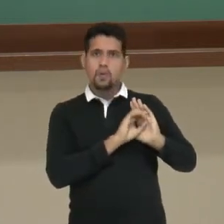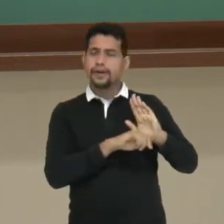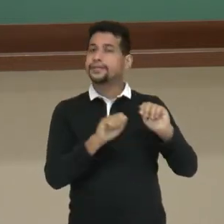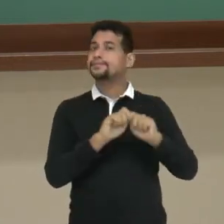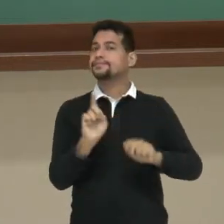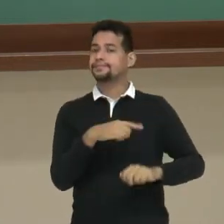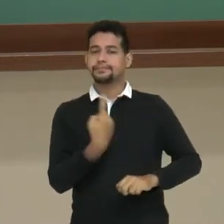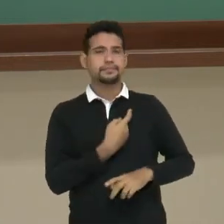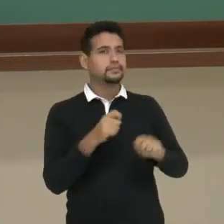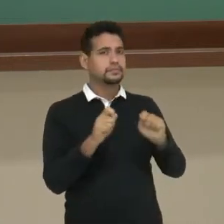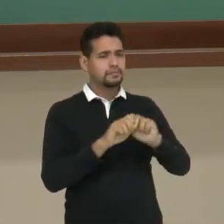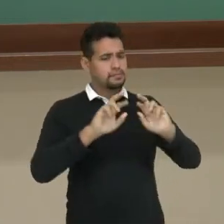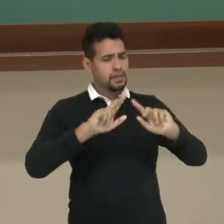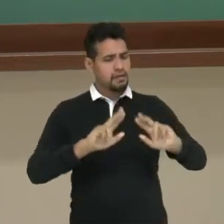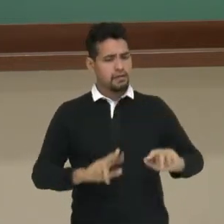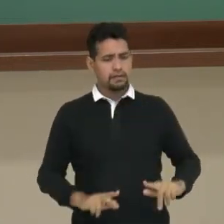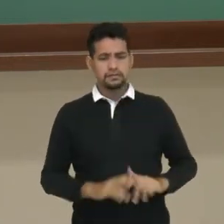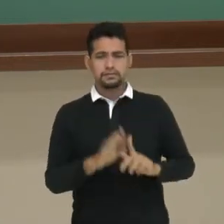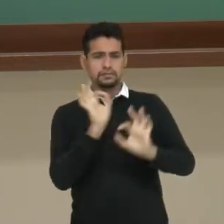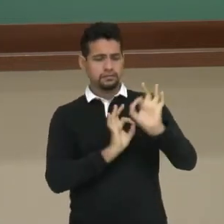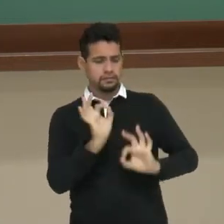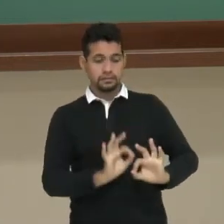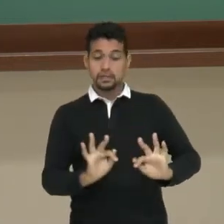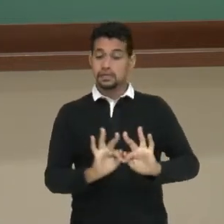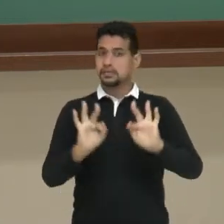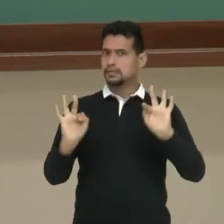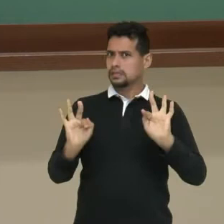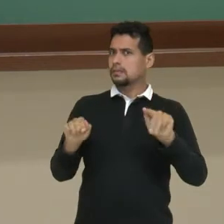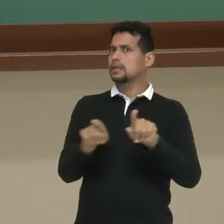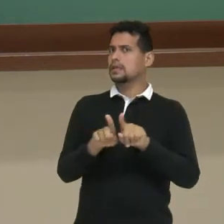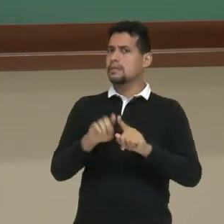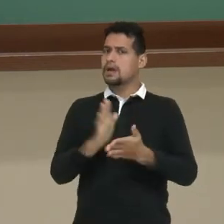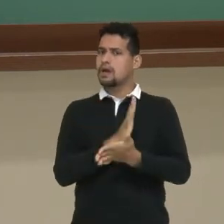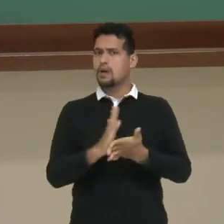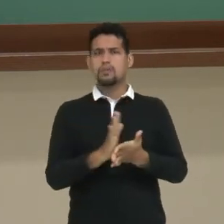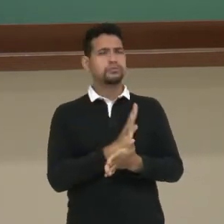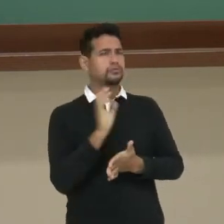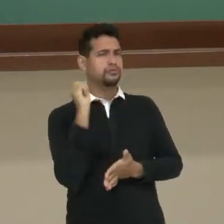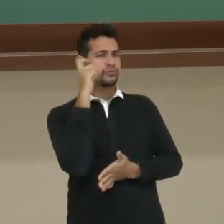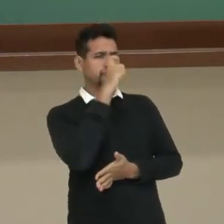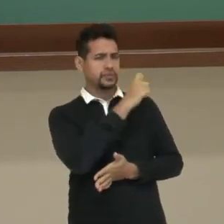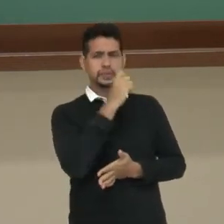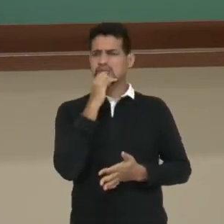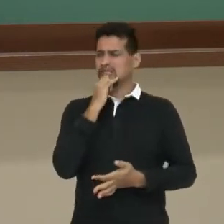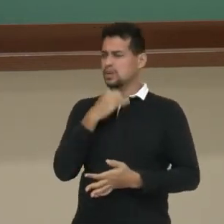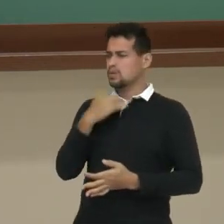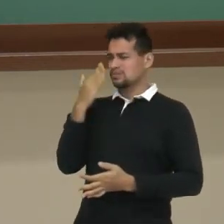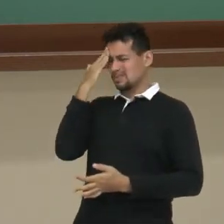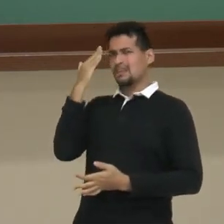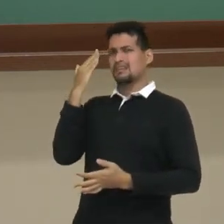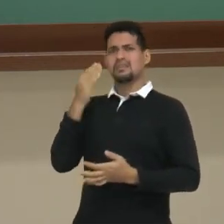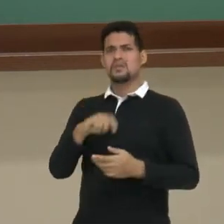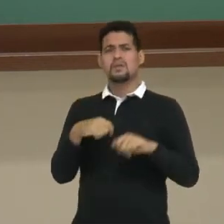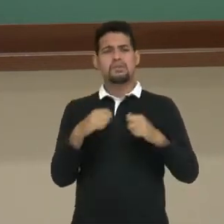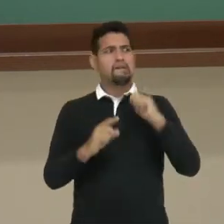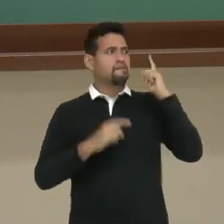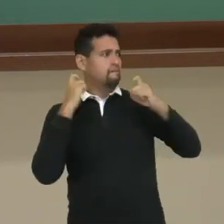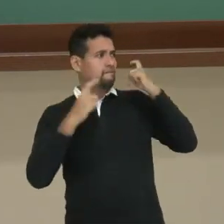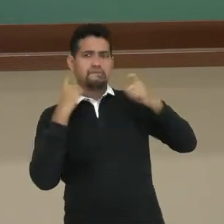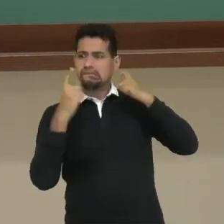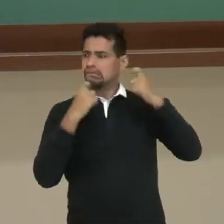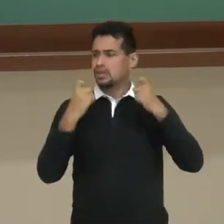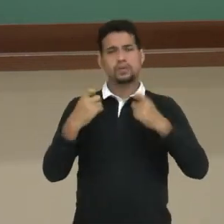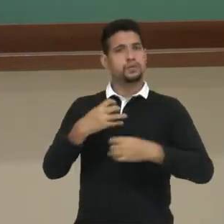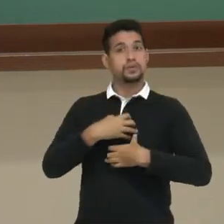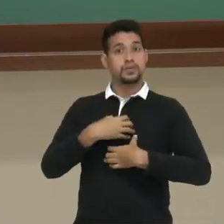gente resolva os problemas simples e os problemas mais complexos. Se eu sei, eu não me preocupo muito com a fórmula,